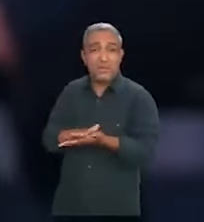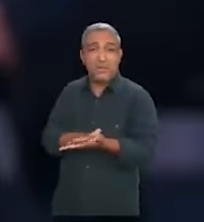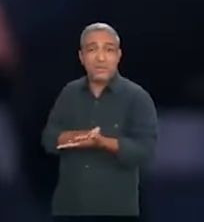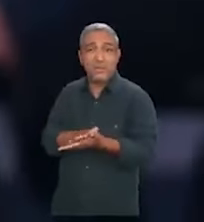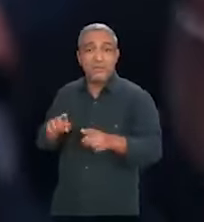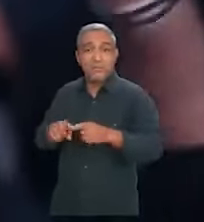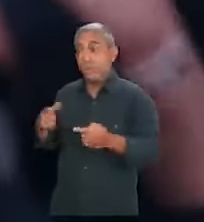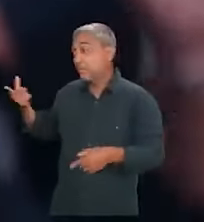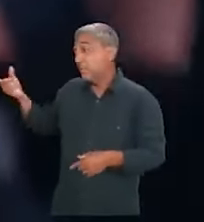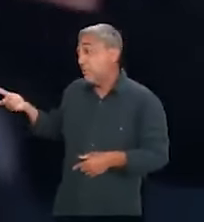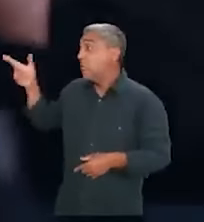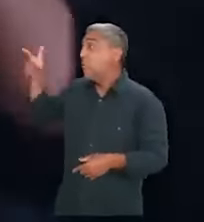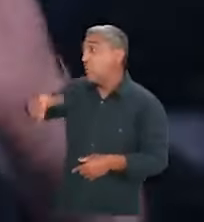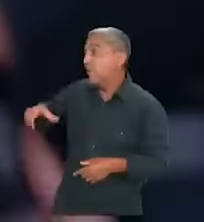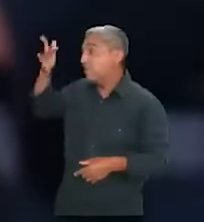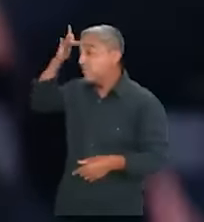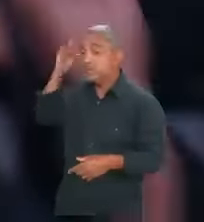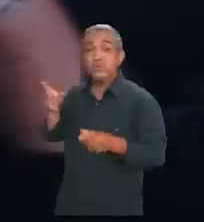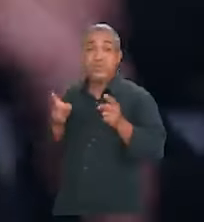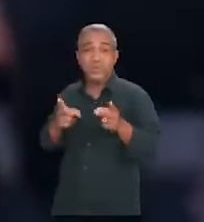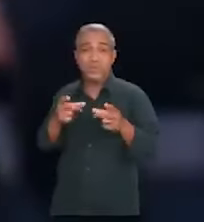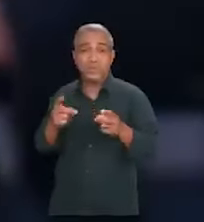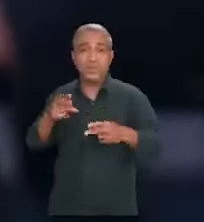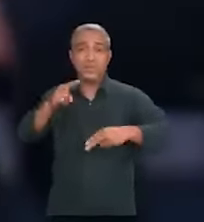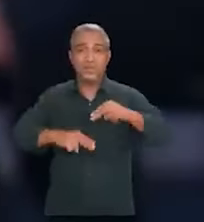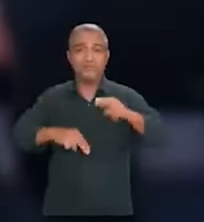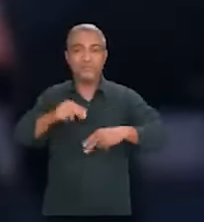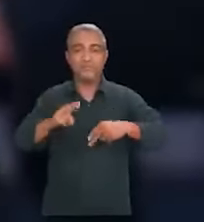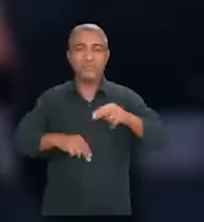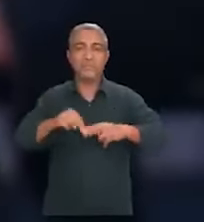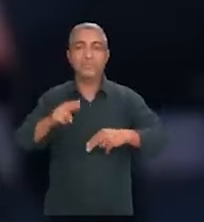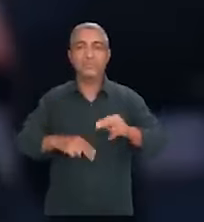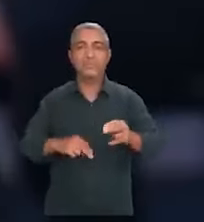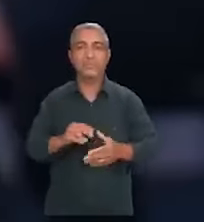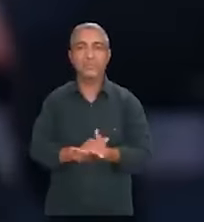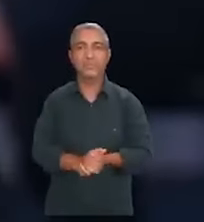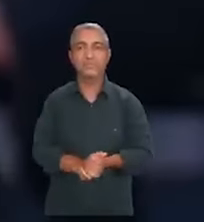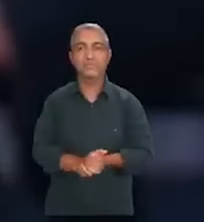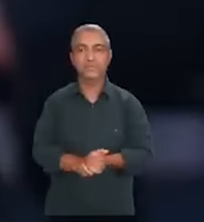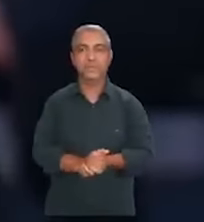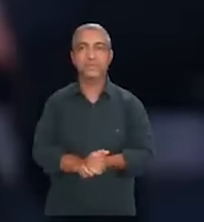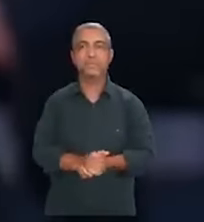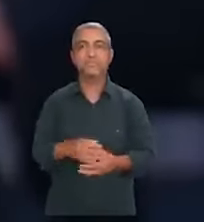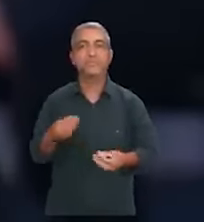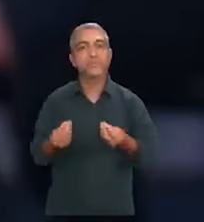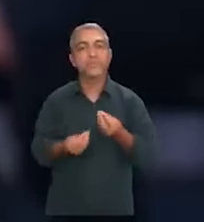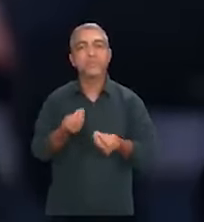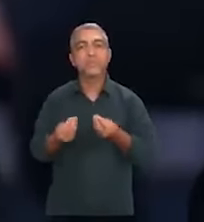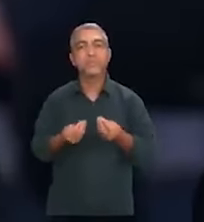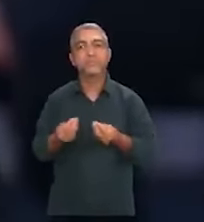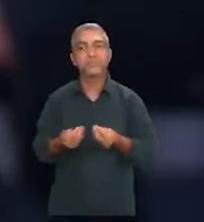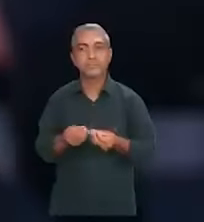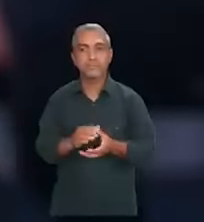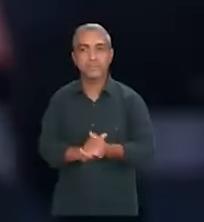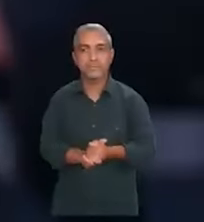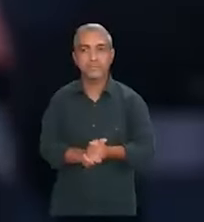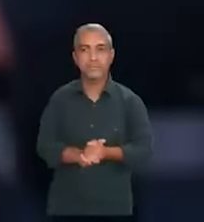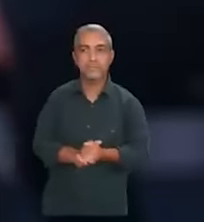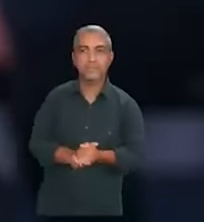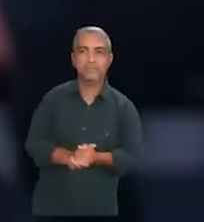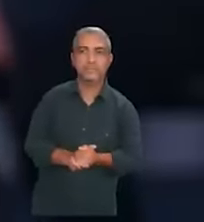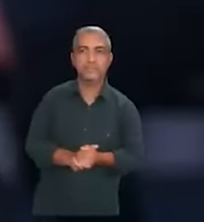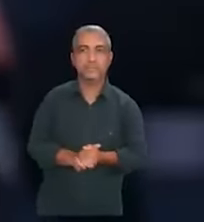ganhando você não lembra daquela conta PayPal que você abriu eu falei lembro mas eu não recebi nada para encurtar a conversa